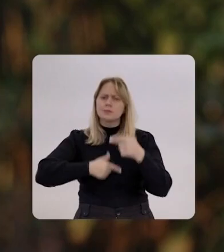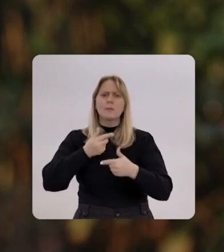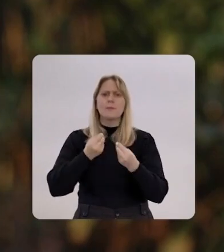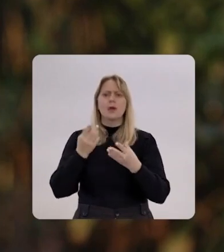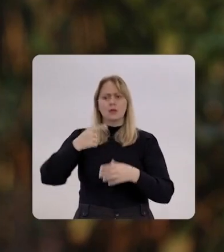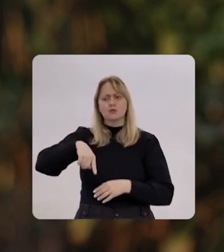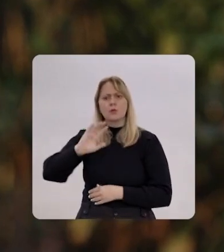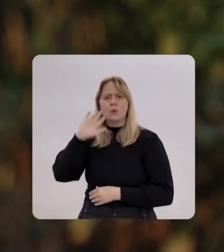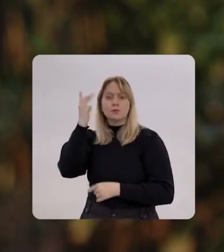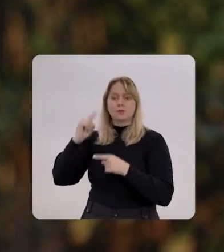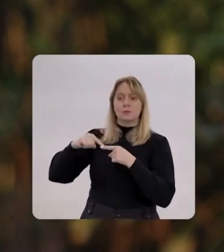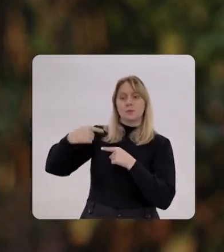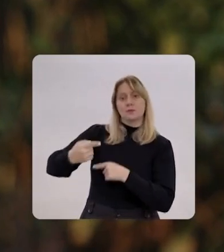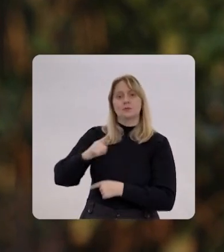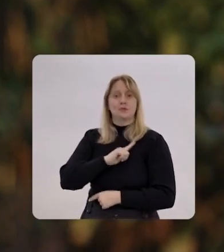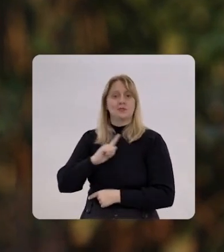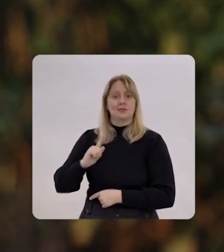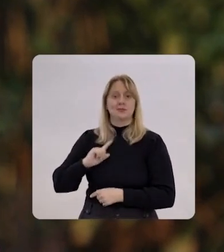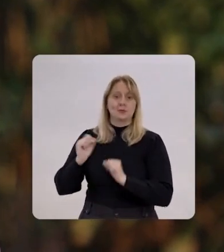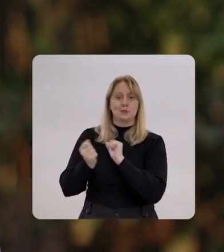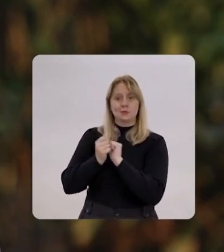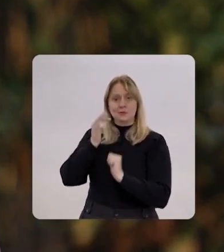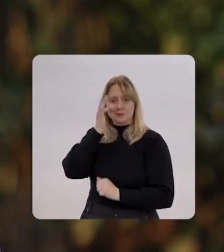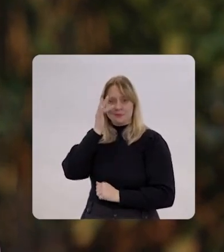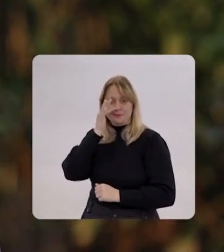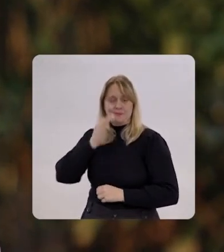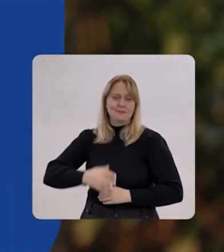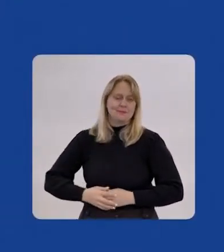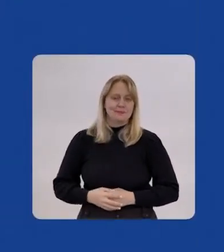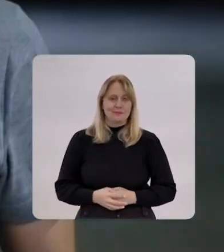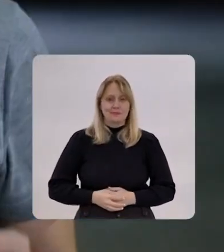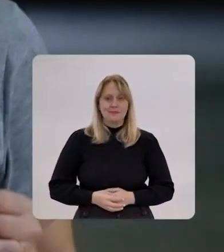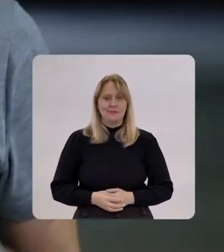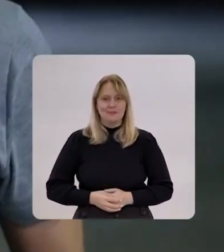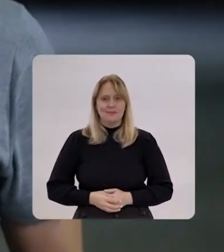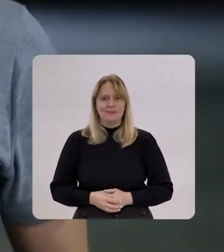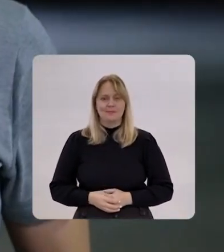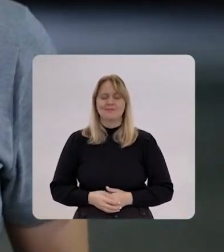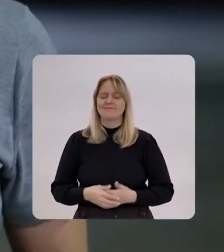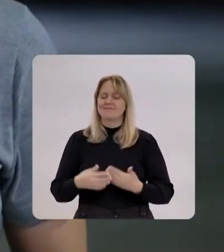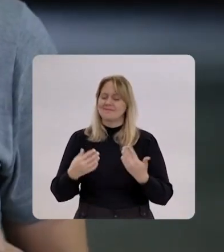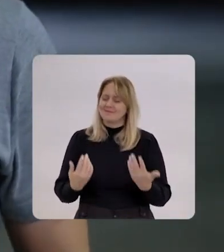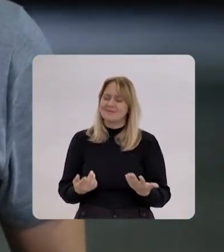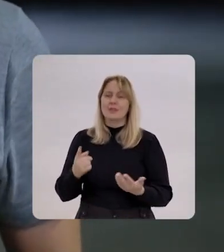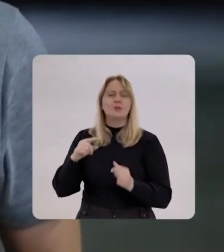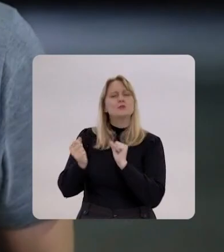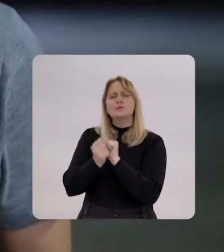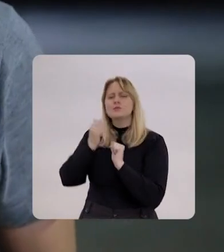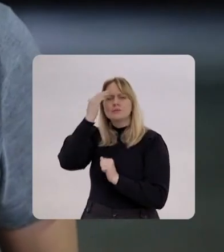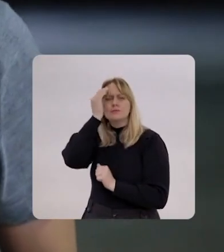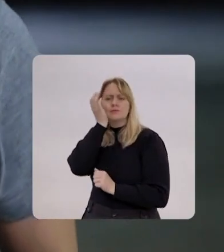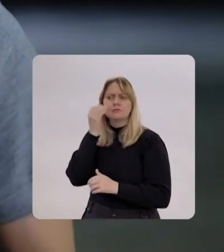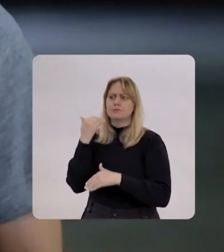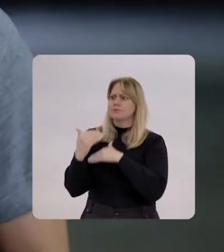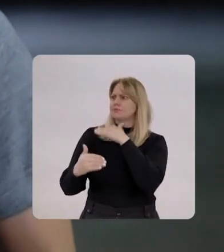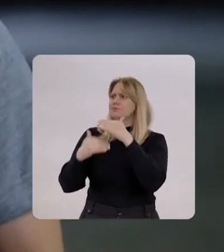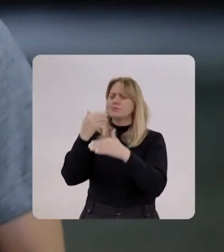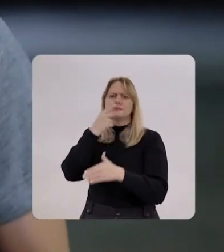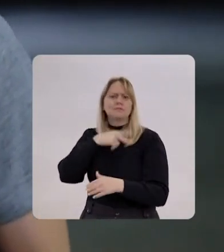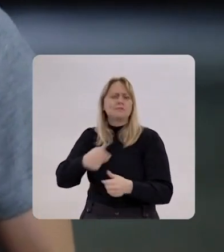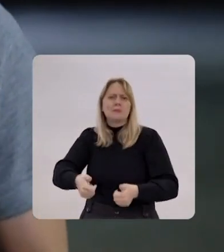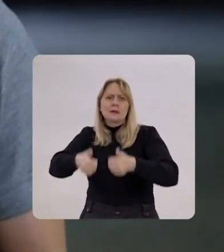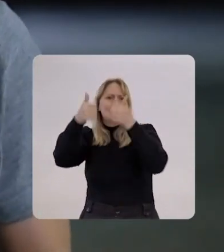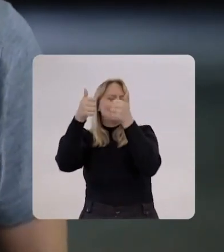na minha próxima gestão, ao lado do Fabiano. Com a Helena, Santa Cruz cresce e continua em um caminho